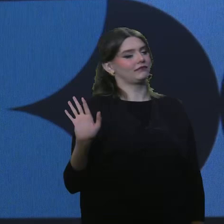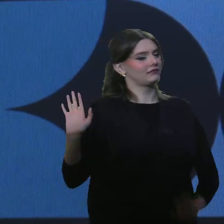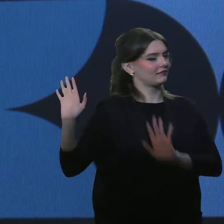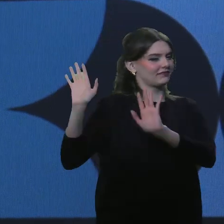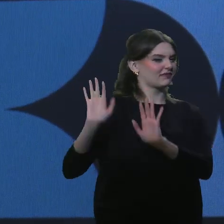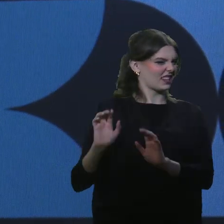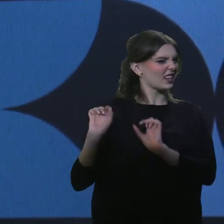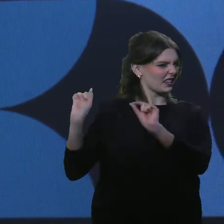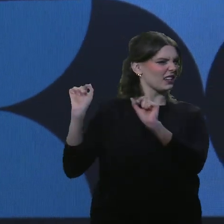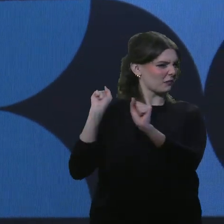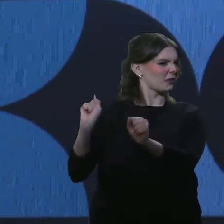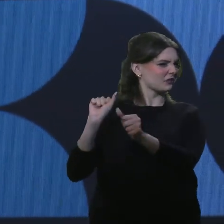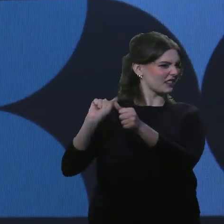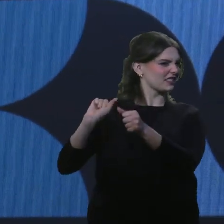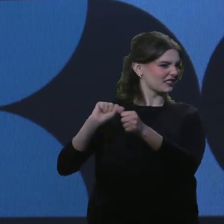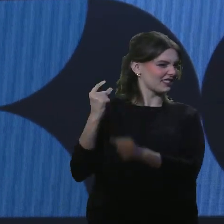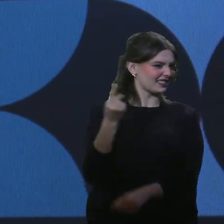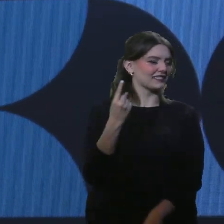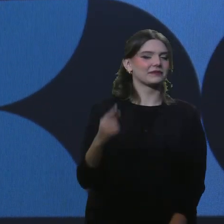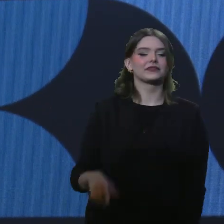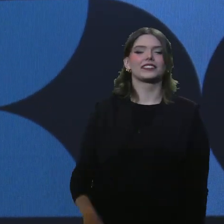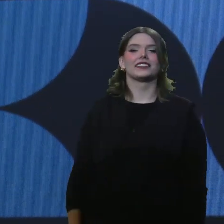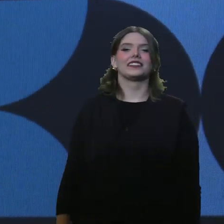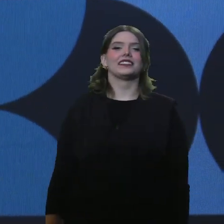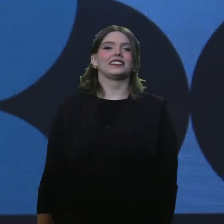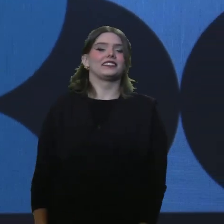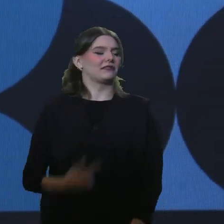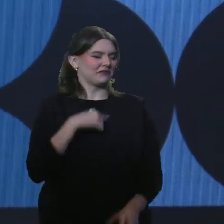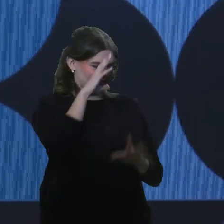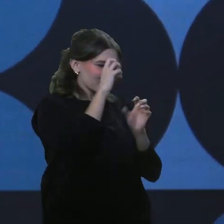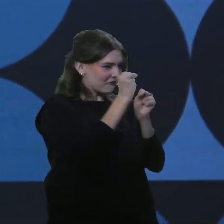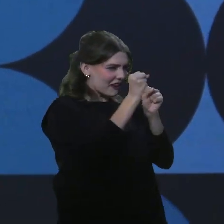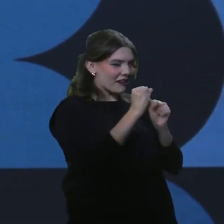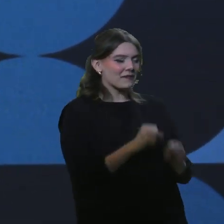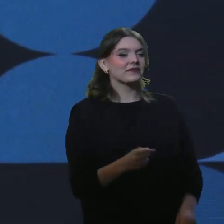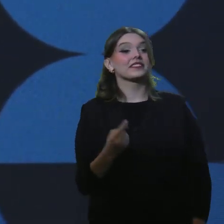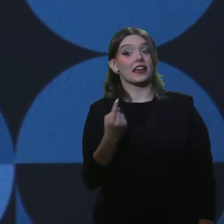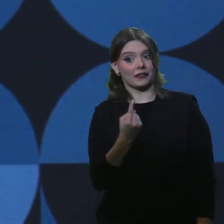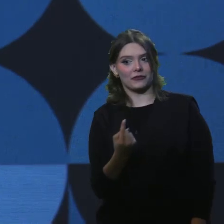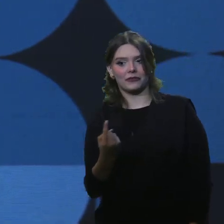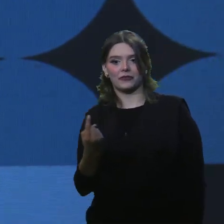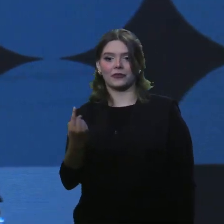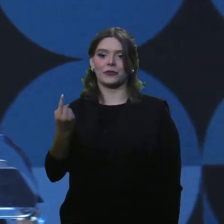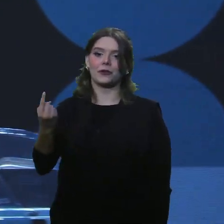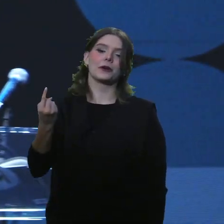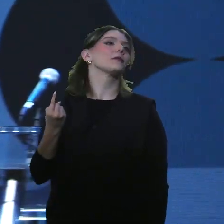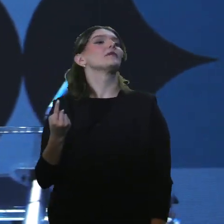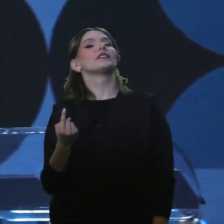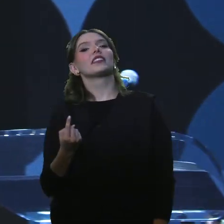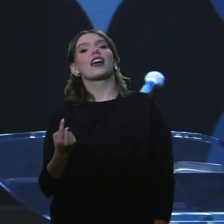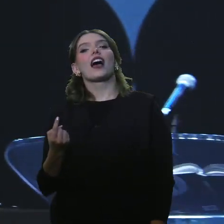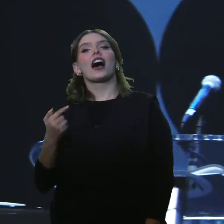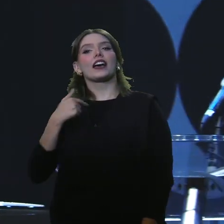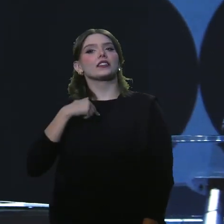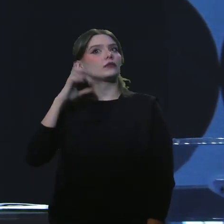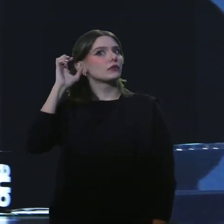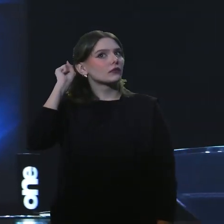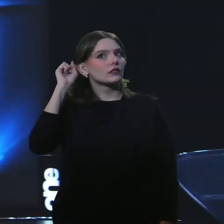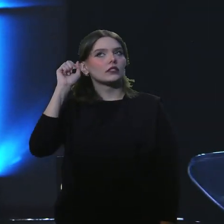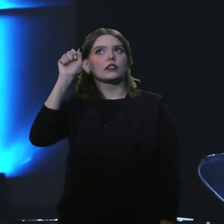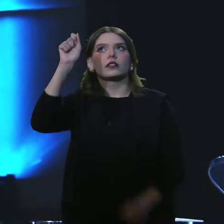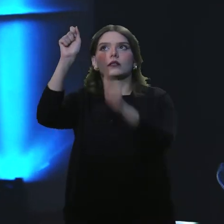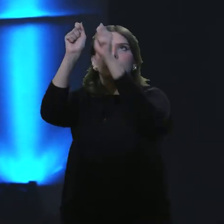boa ideia. Mas eu falei, não, vamos confiar. Ela foi para a cozinha, ouvi o armário abrindo, falei, pegou o